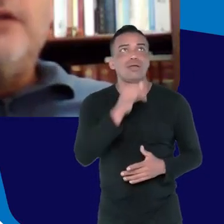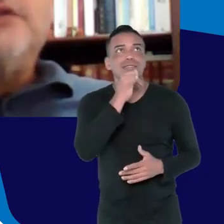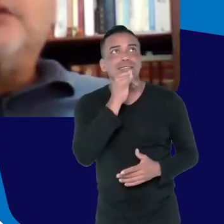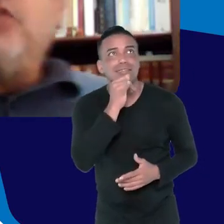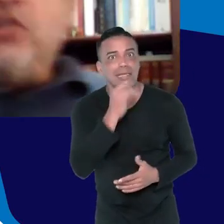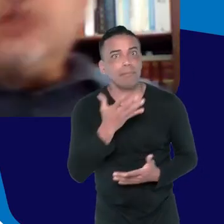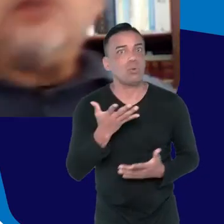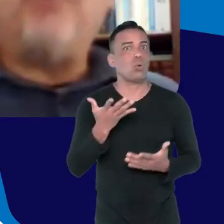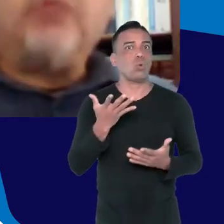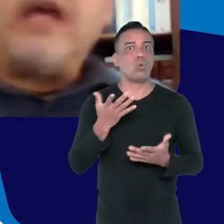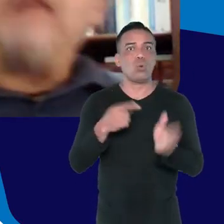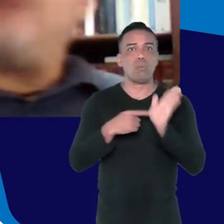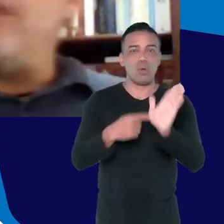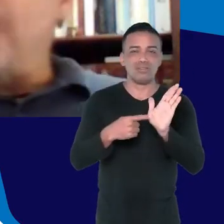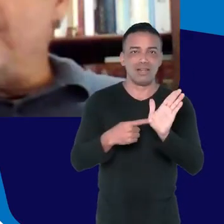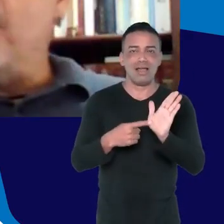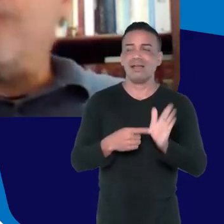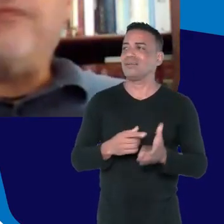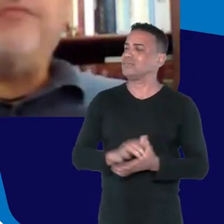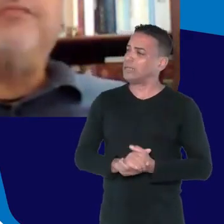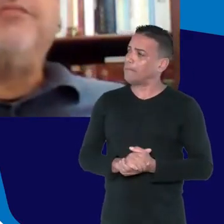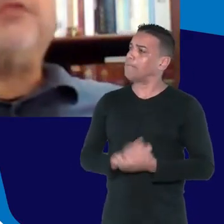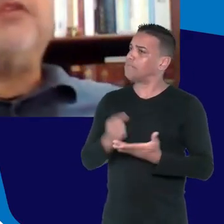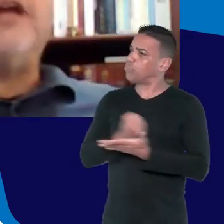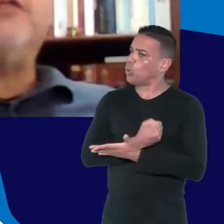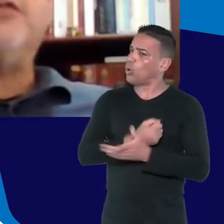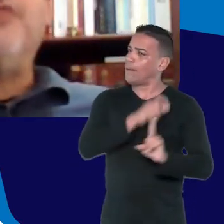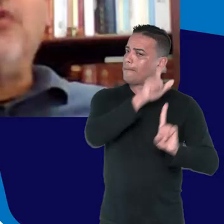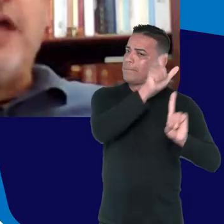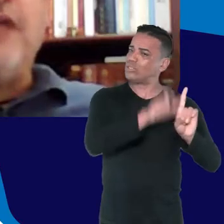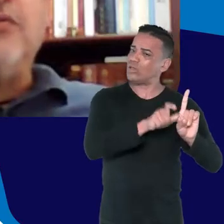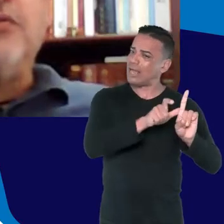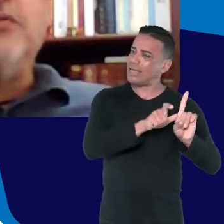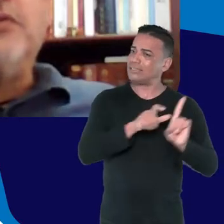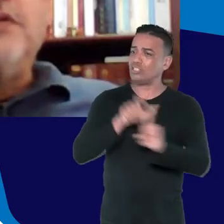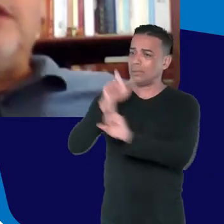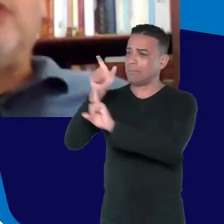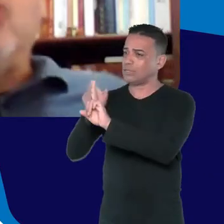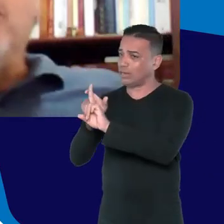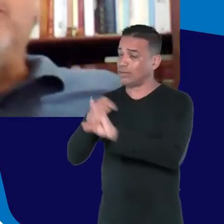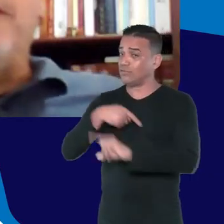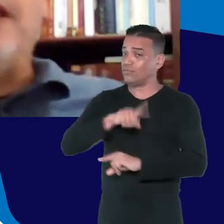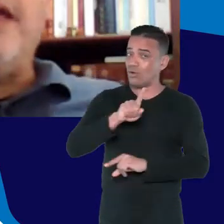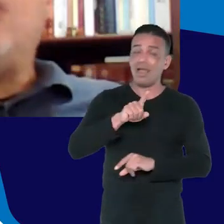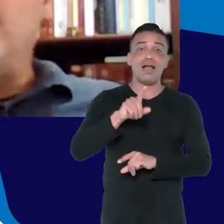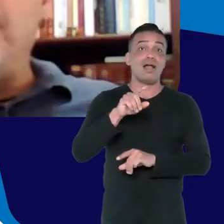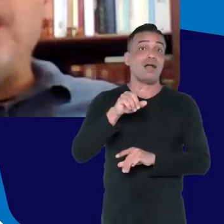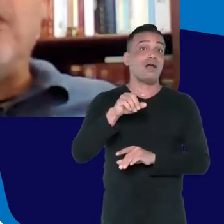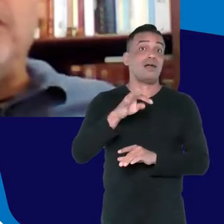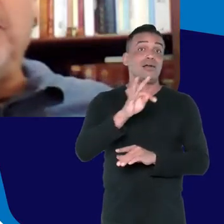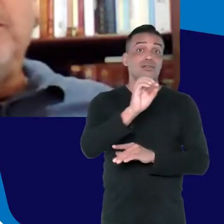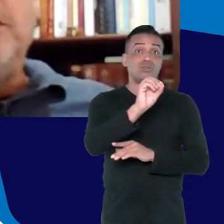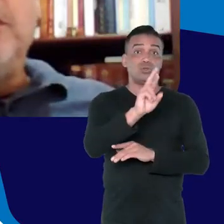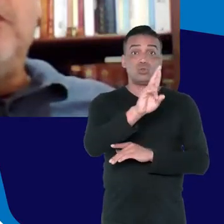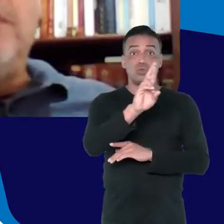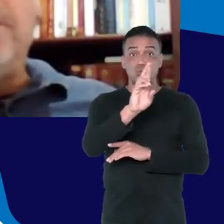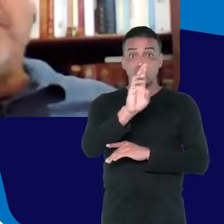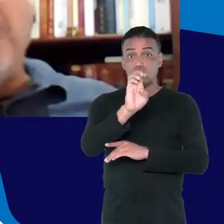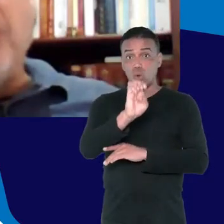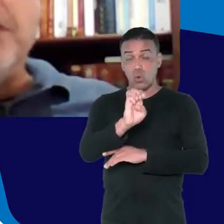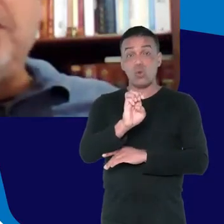deixar de apontar, virar e falar, pô, bom, os personagens foram lá na Torre de Belém, comeram